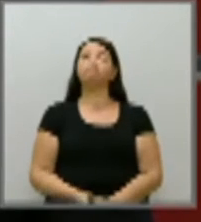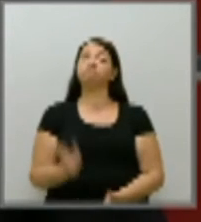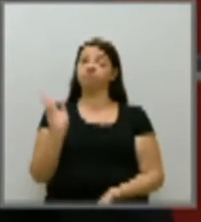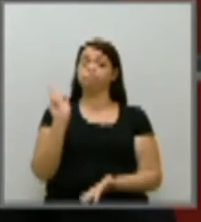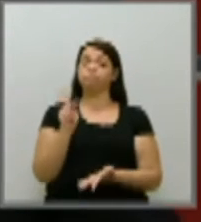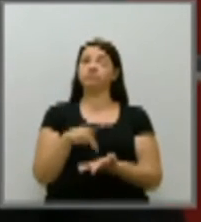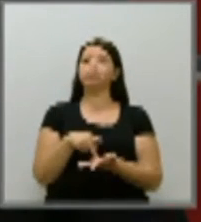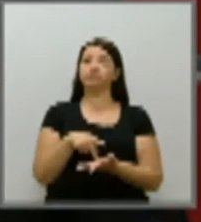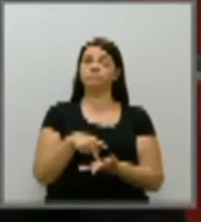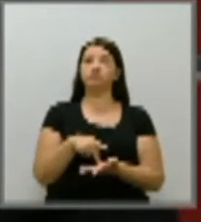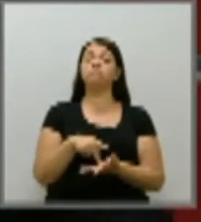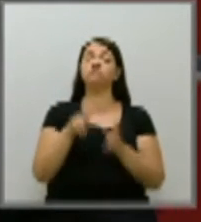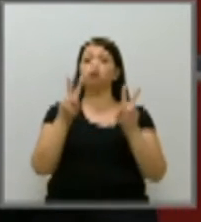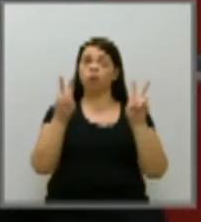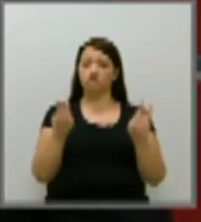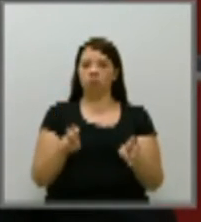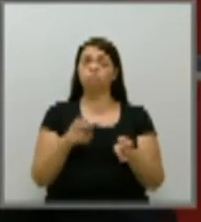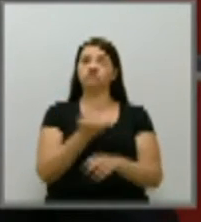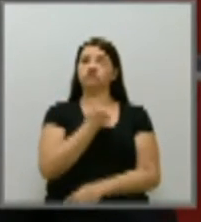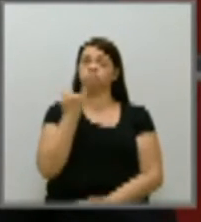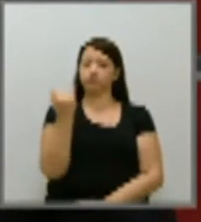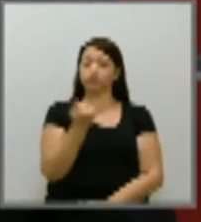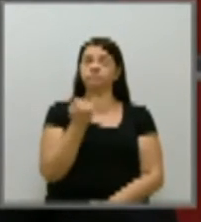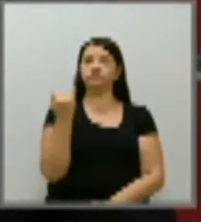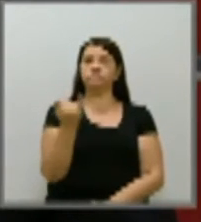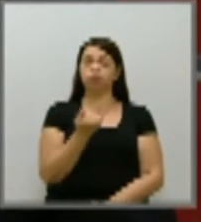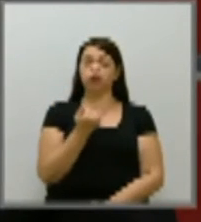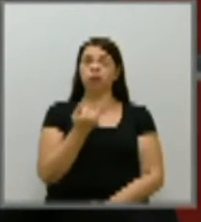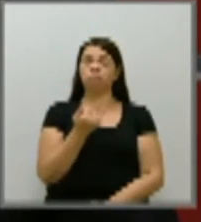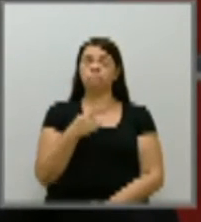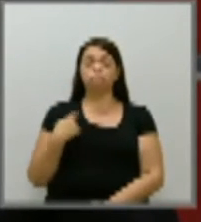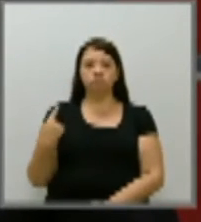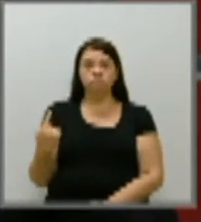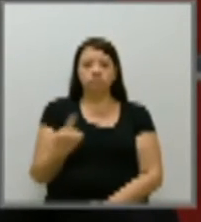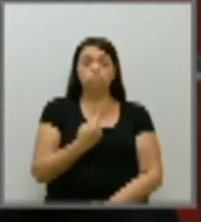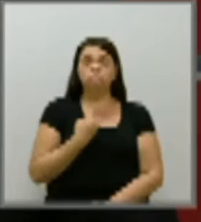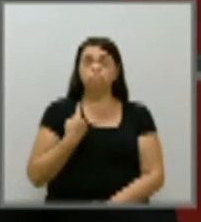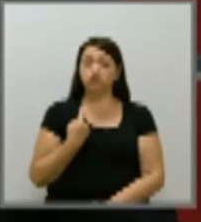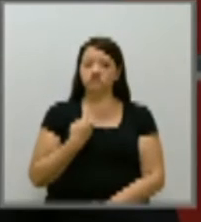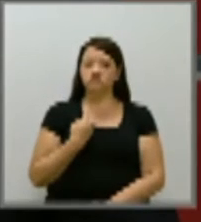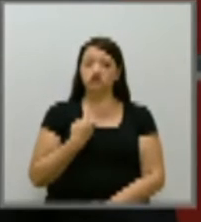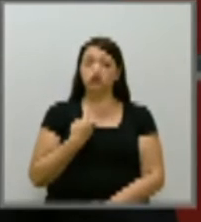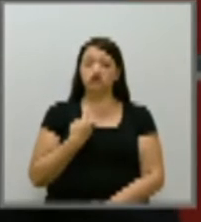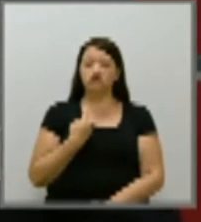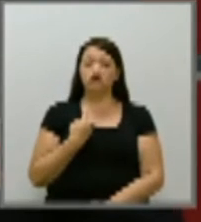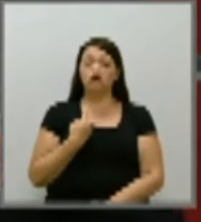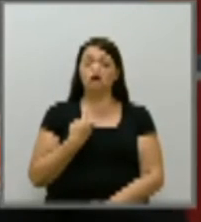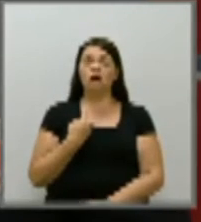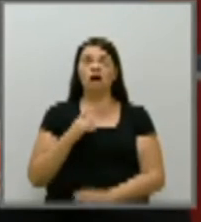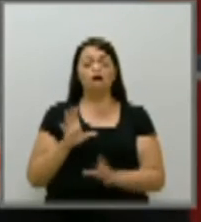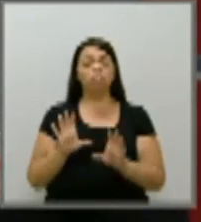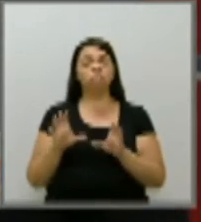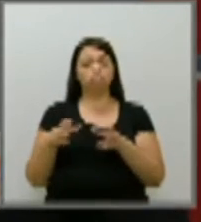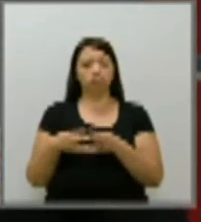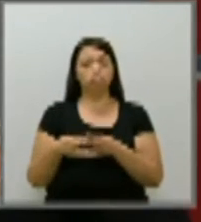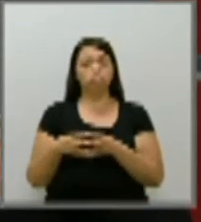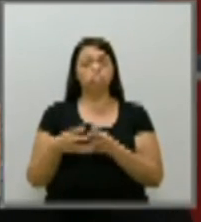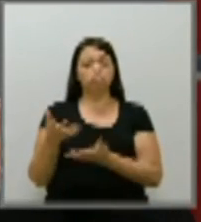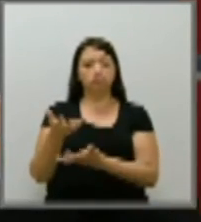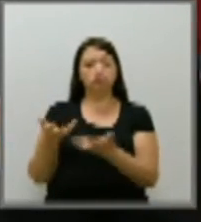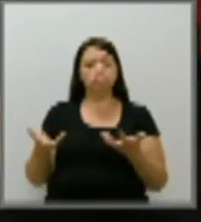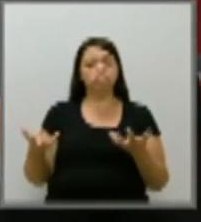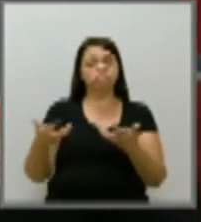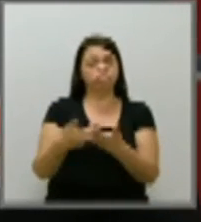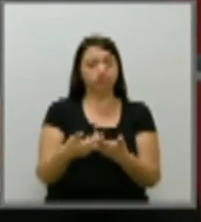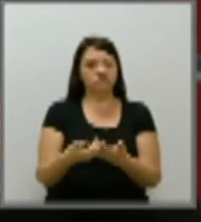Realmente, o tema é extremamente importante. E nós, né, desde a implantação do Gabinete de Gestão Integrada do município, que